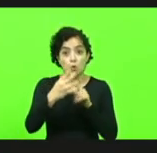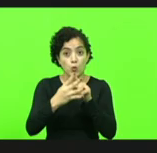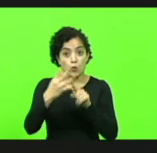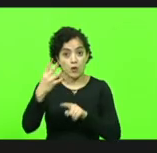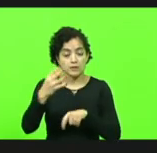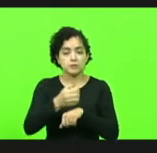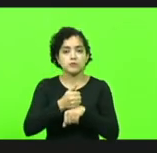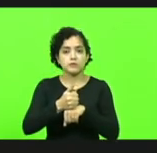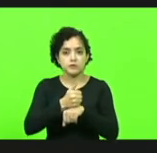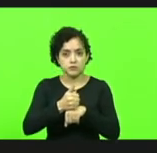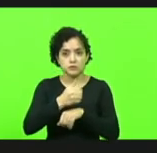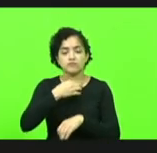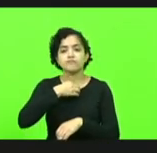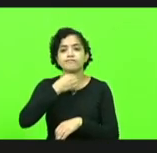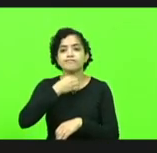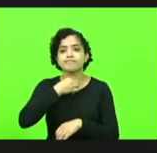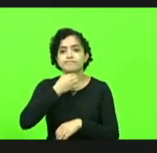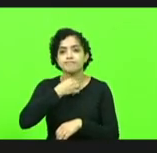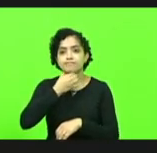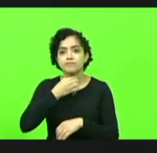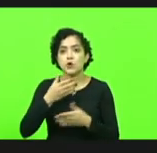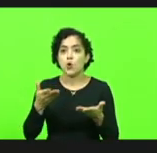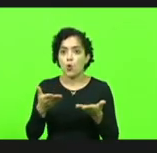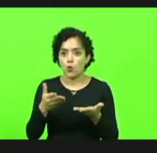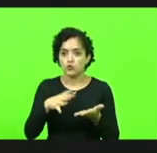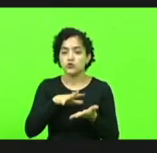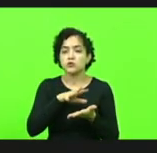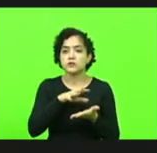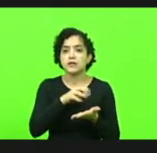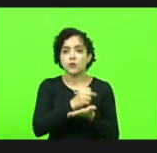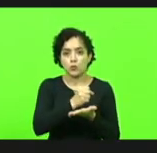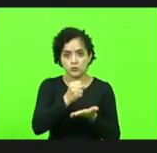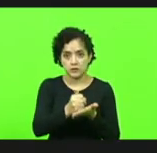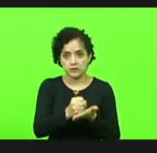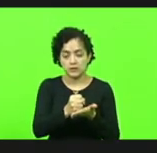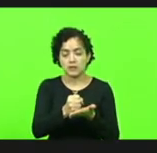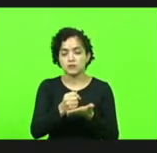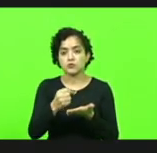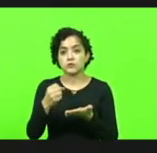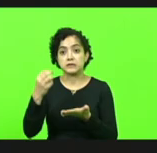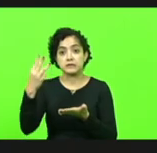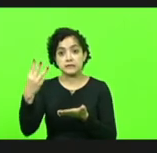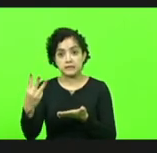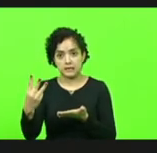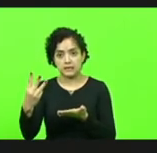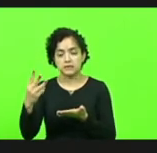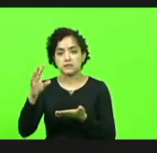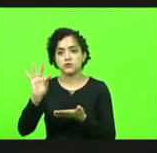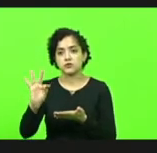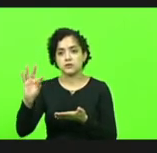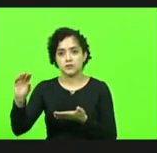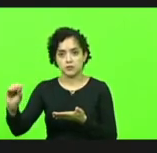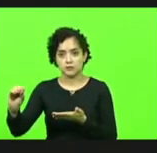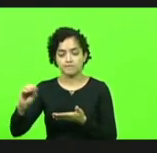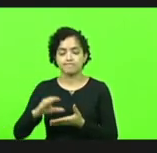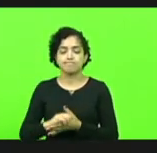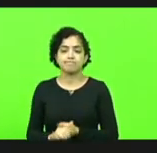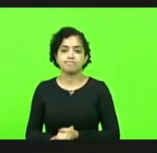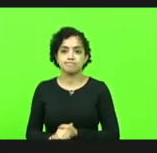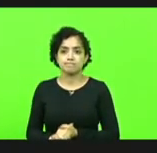de fonoaudiologia hoje contratados, temos 3 de terapia ocupacional.